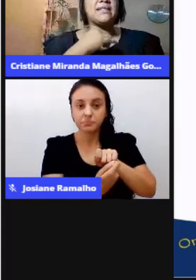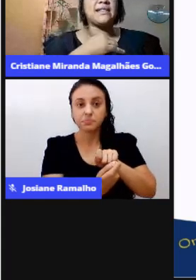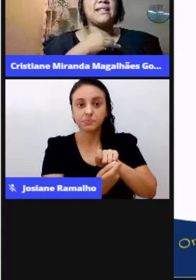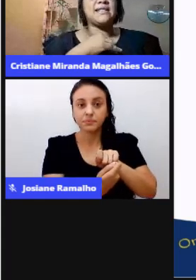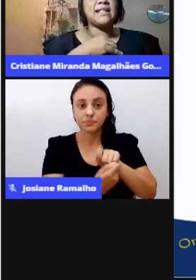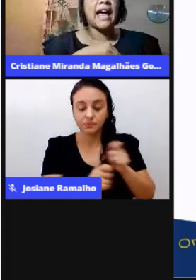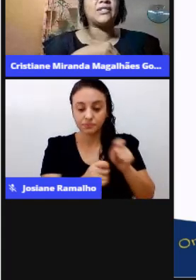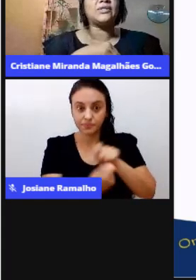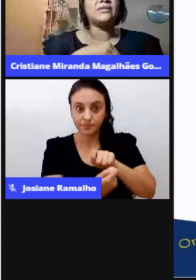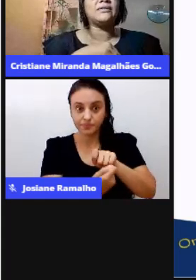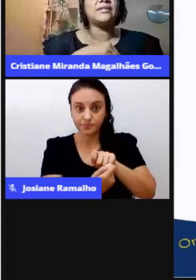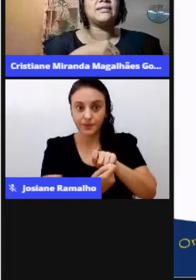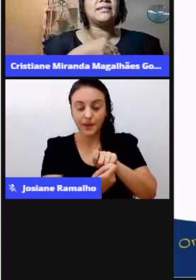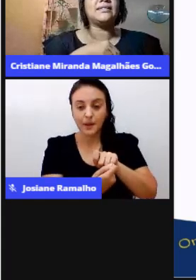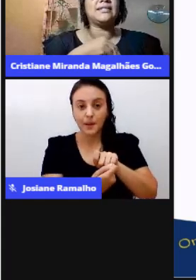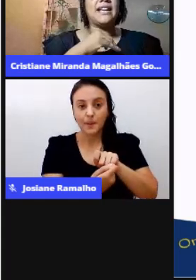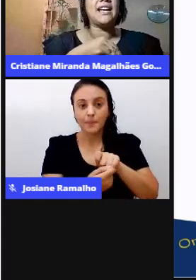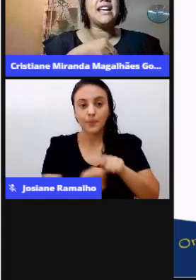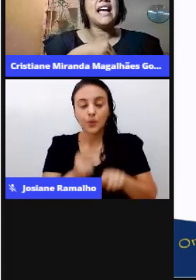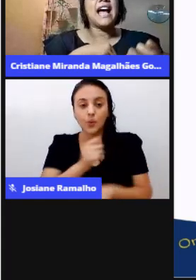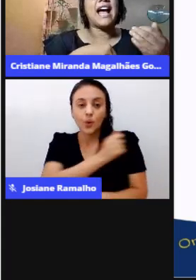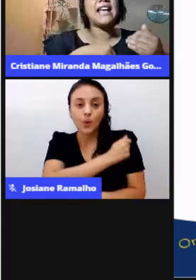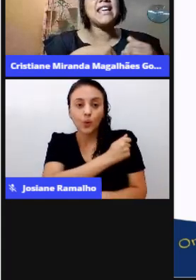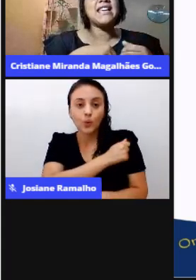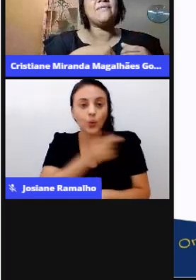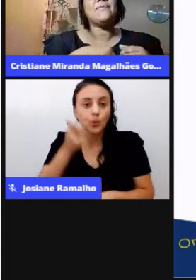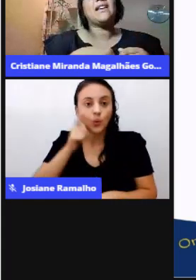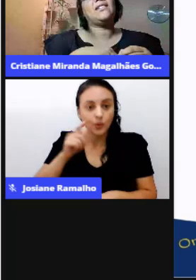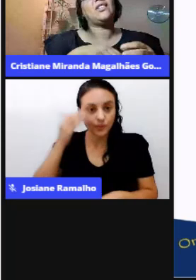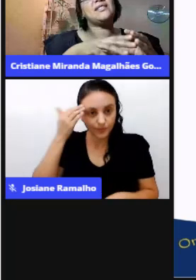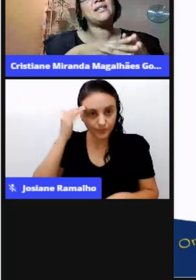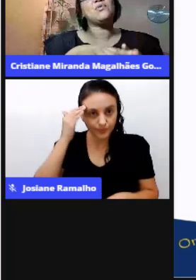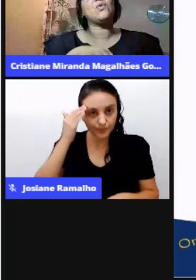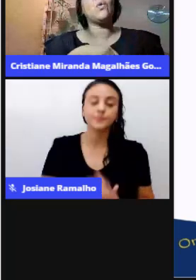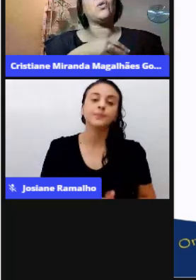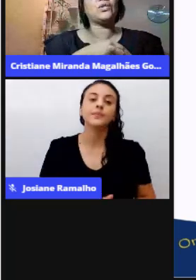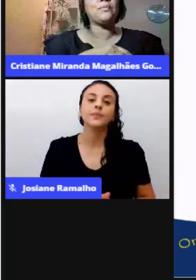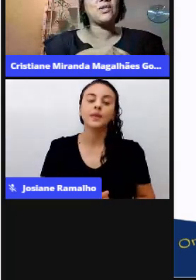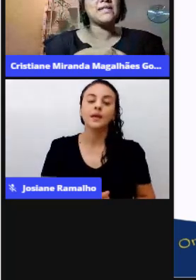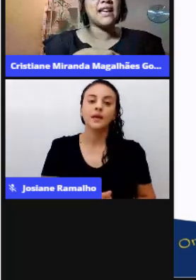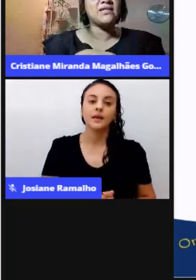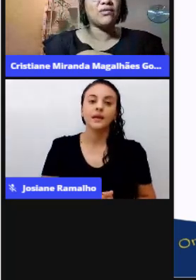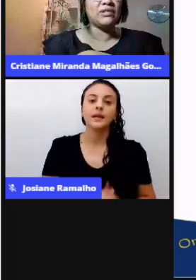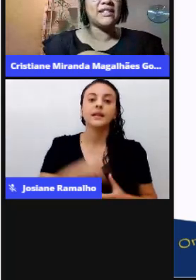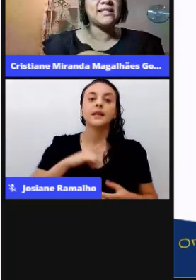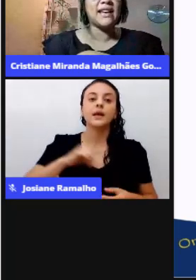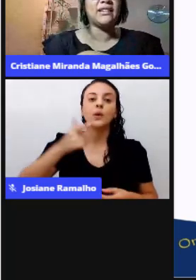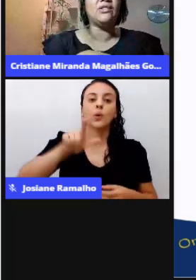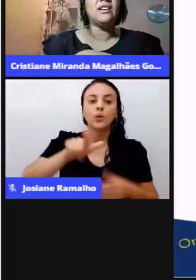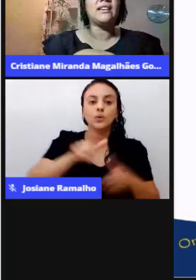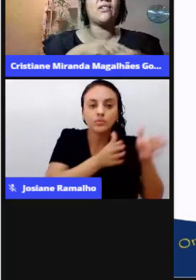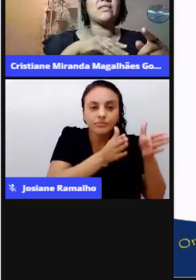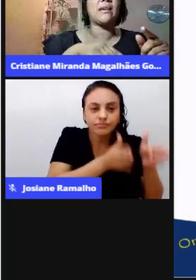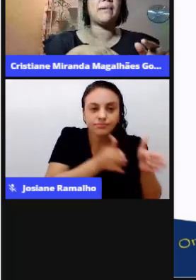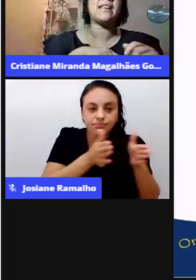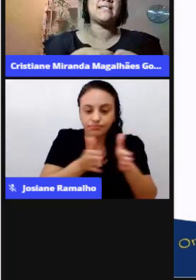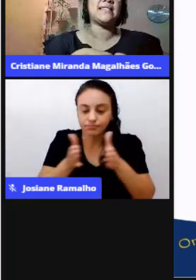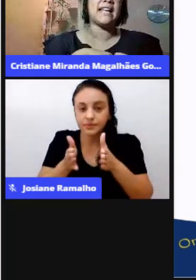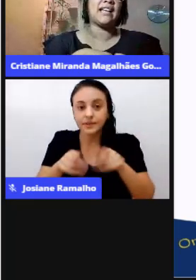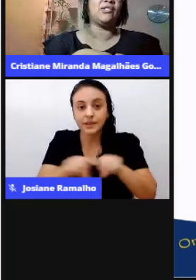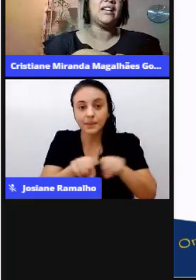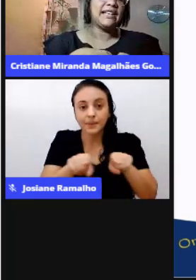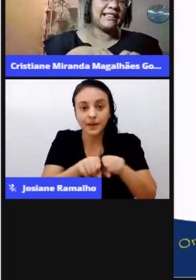em saber a ser ensinado, né? Aí, nós temos um outro processo acontecendo, que é o